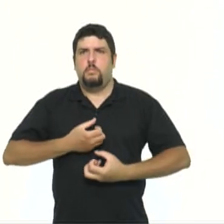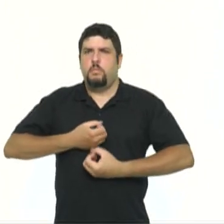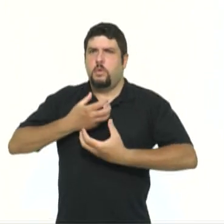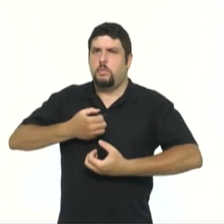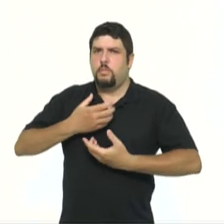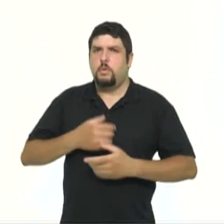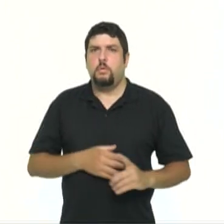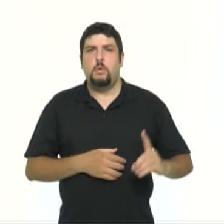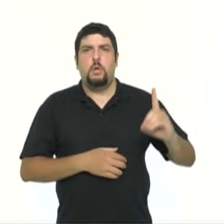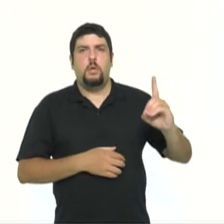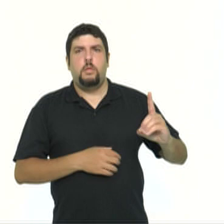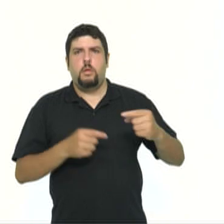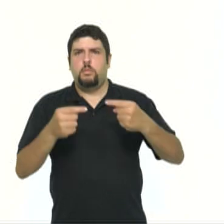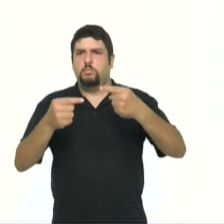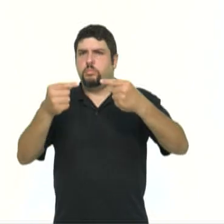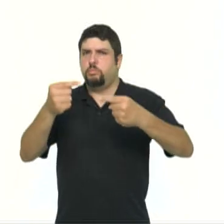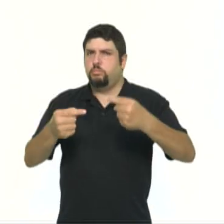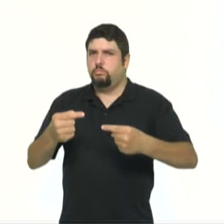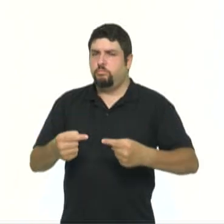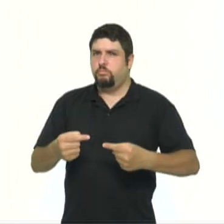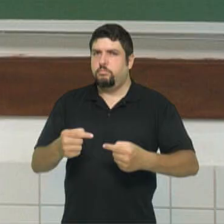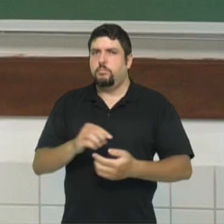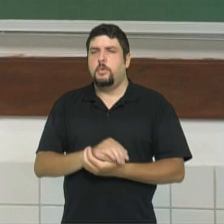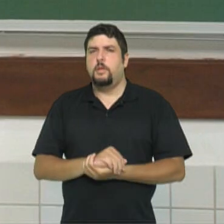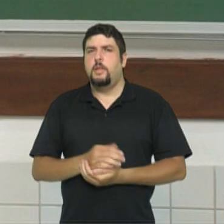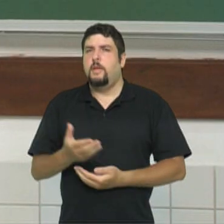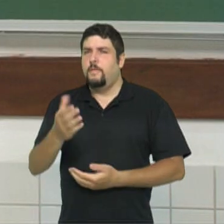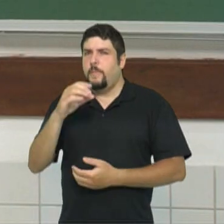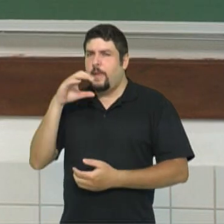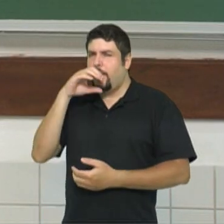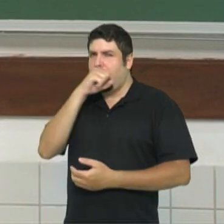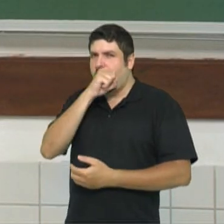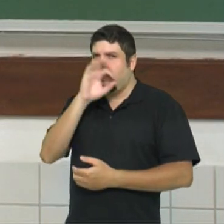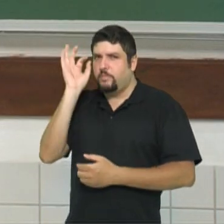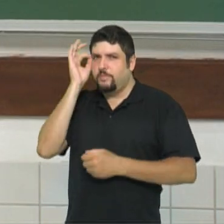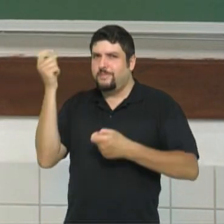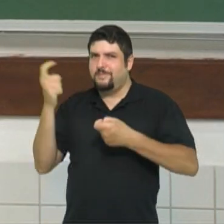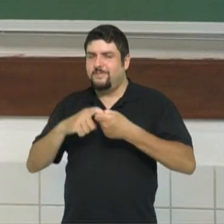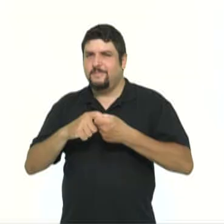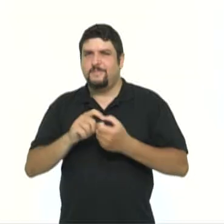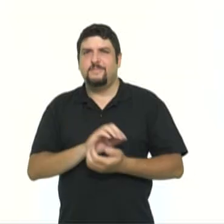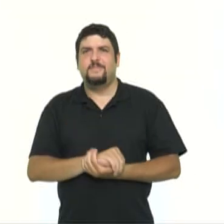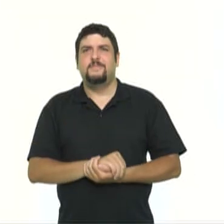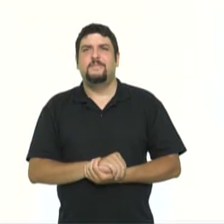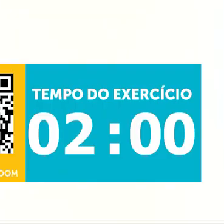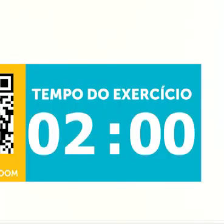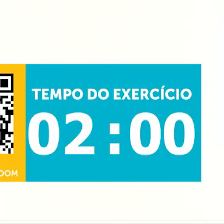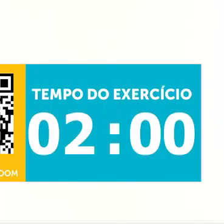D, dissertativo, argumentativo. Vai lá, essa é rapidinha, logo, logo voltamos.